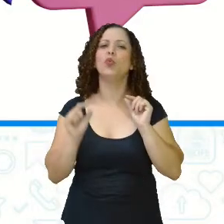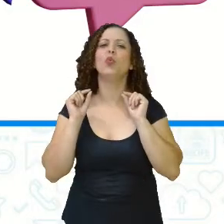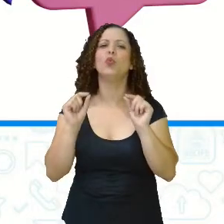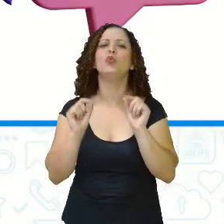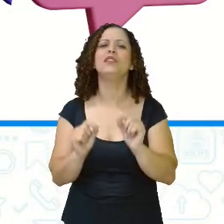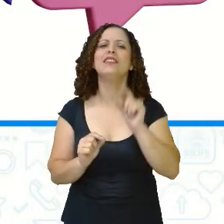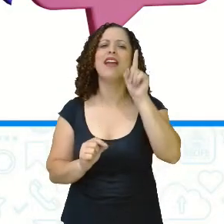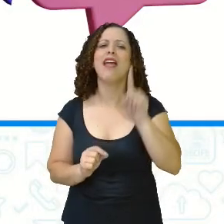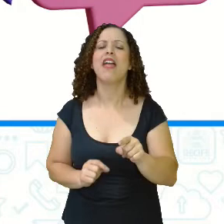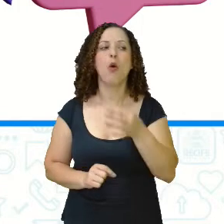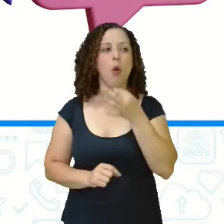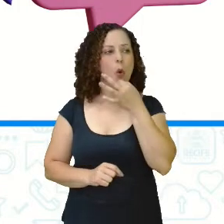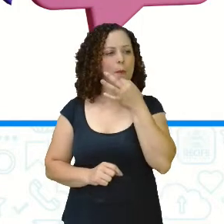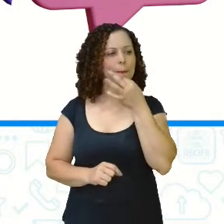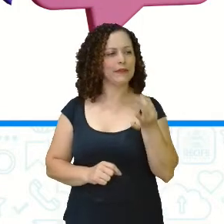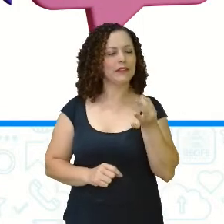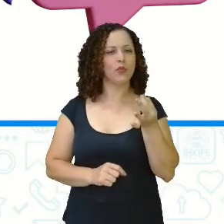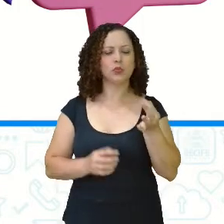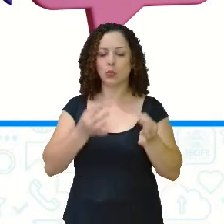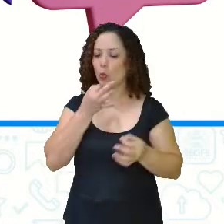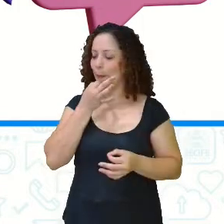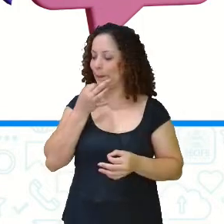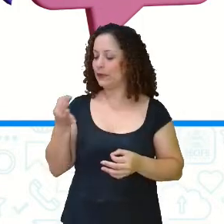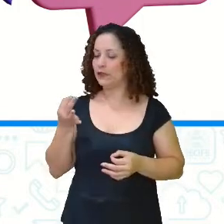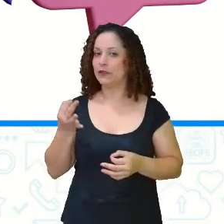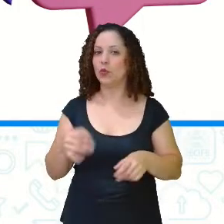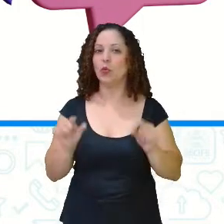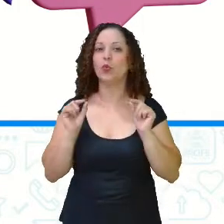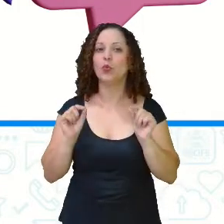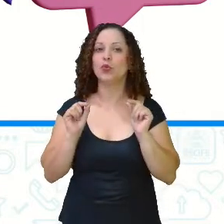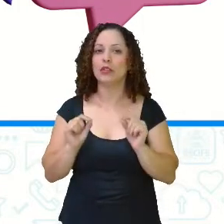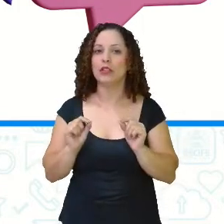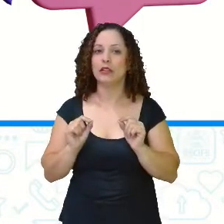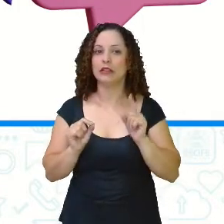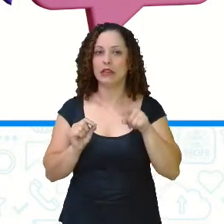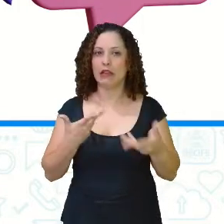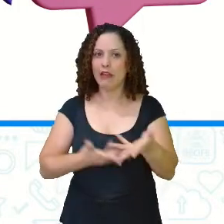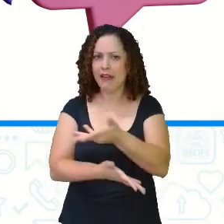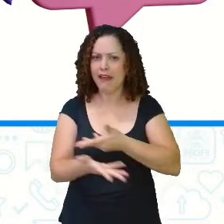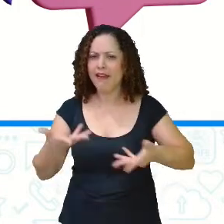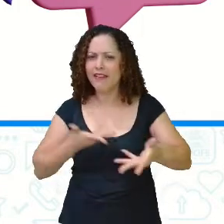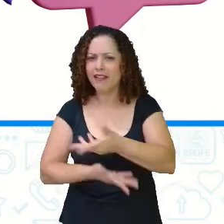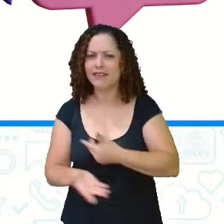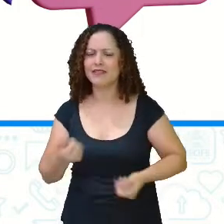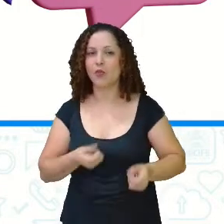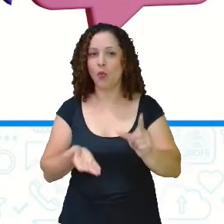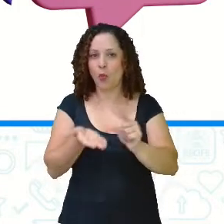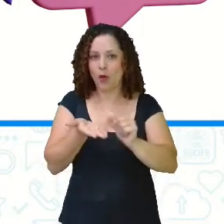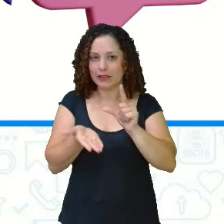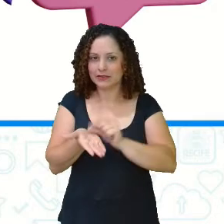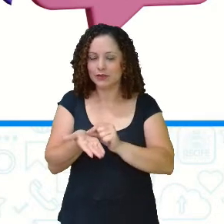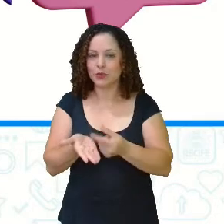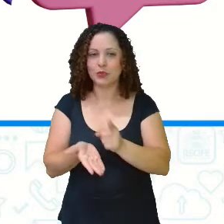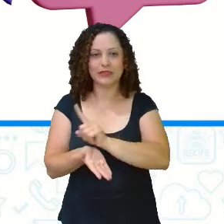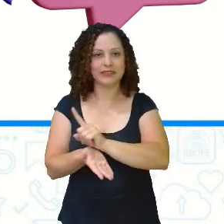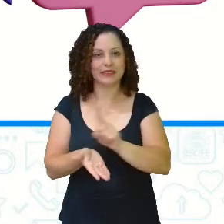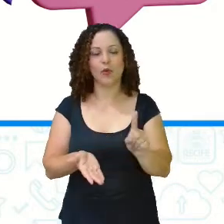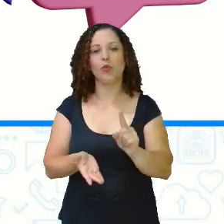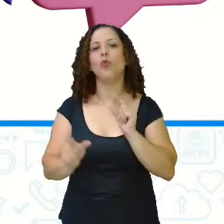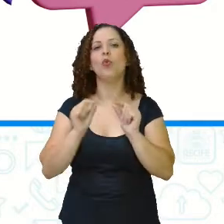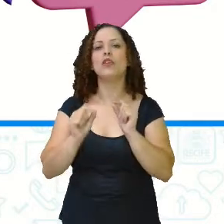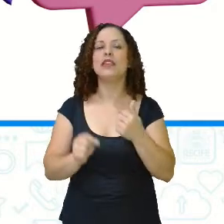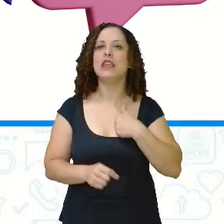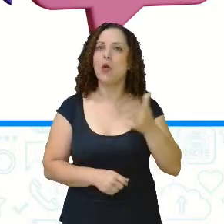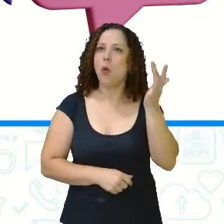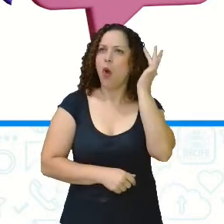opinião. Opinião, muitas vezes, não está baseado em um artigo científico. Opinião está, muitas vezes, atrelado a um